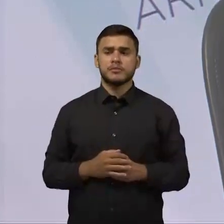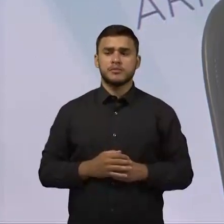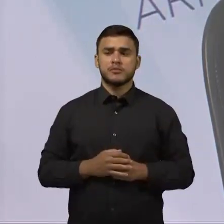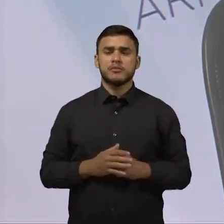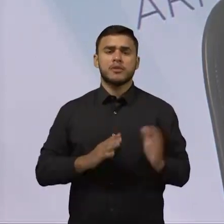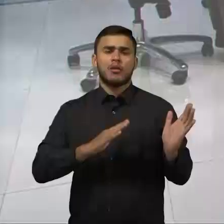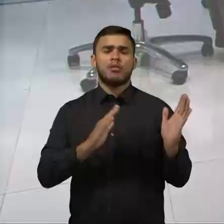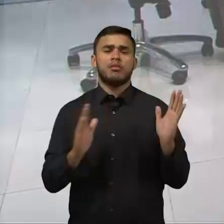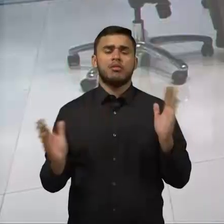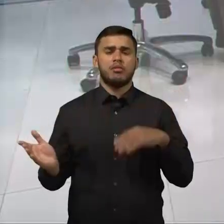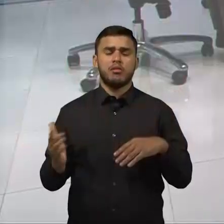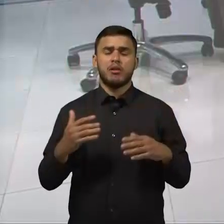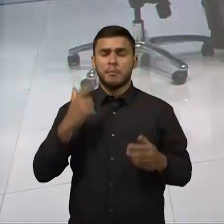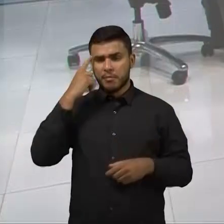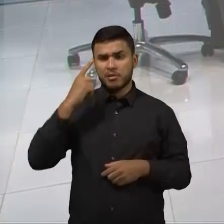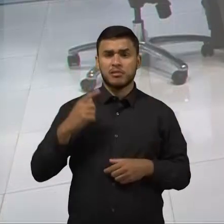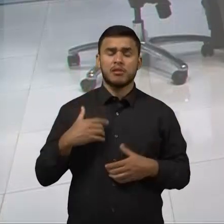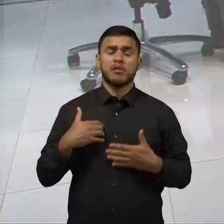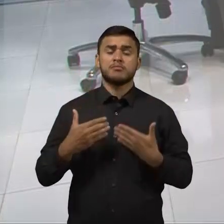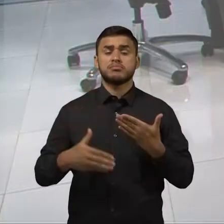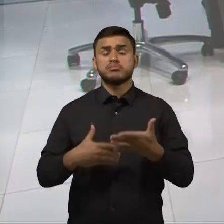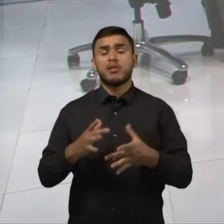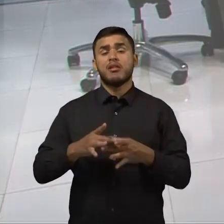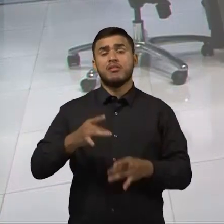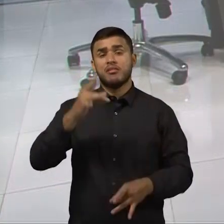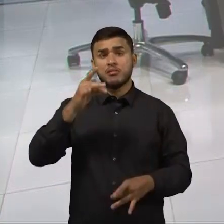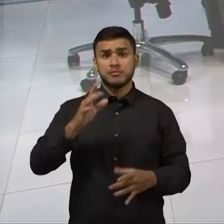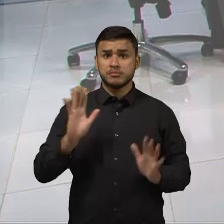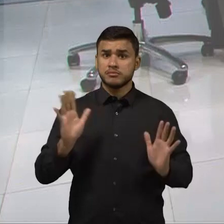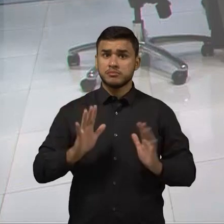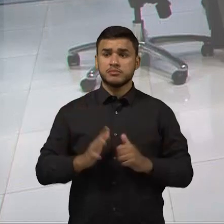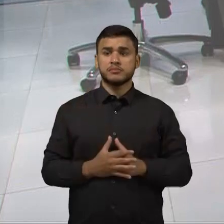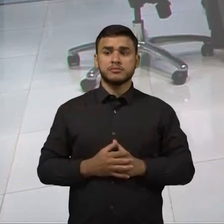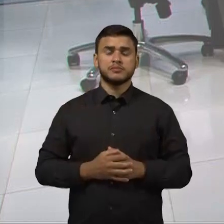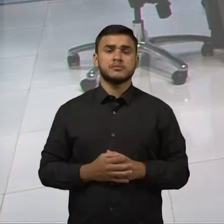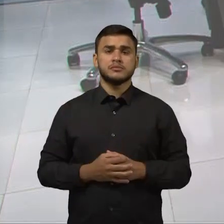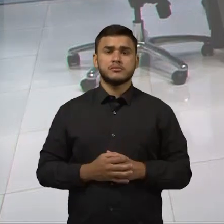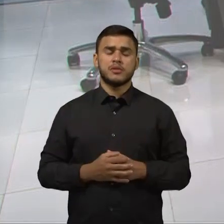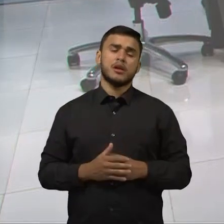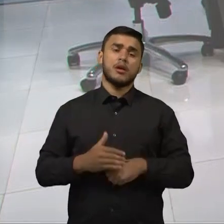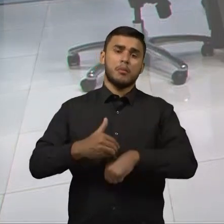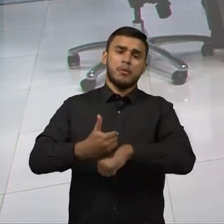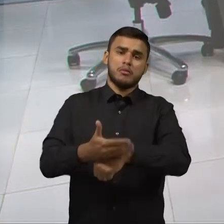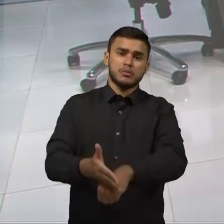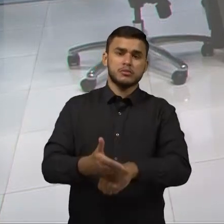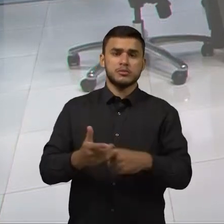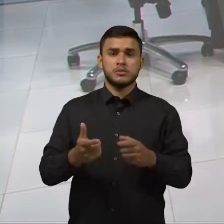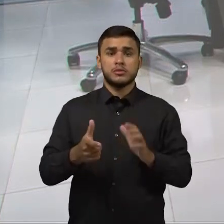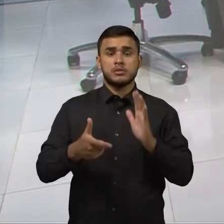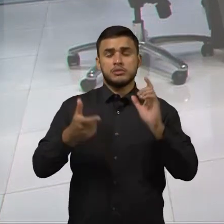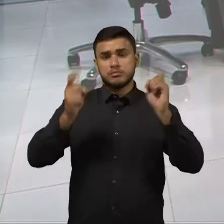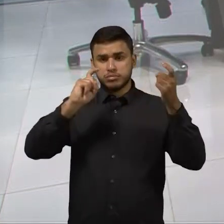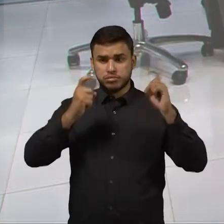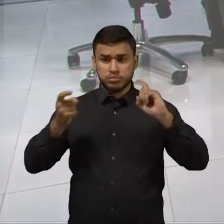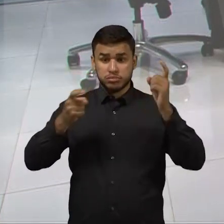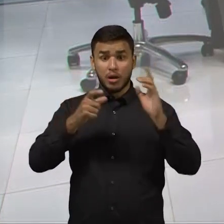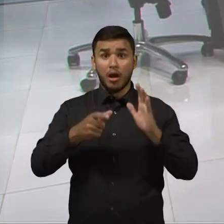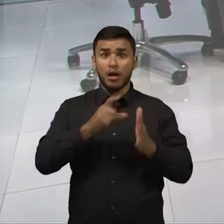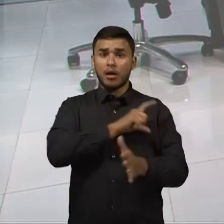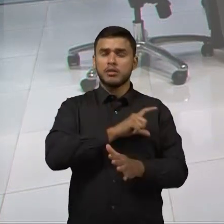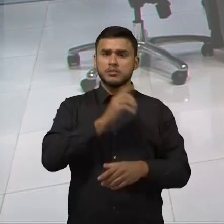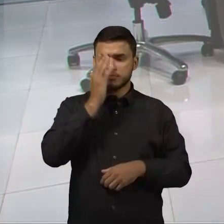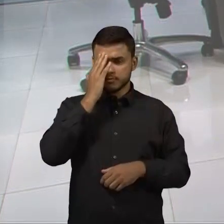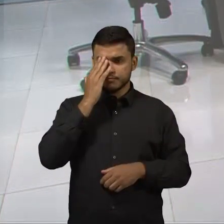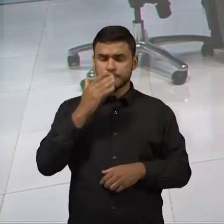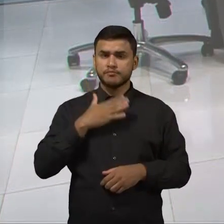aquele mise-en-scène que ele fez. Então, ao se colocar essa questão e o adiantado da hora, discutir as questões antes do julgamento, eu fiquei, por dever